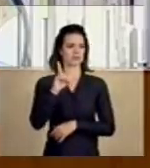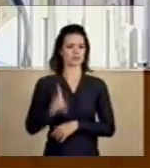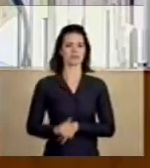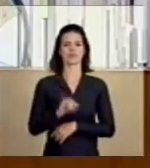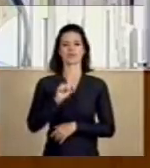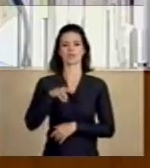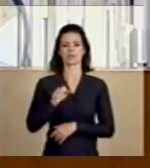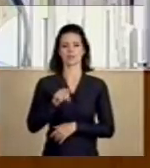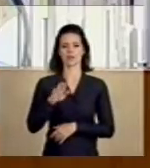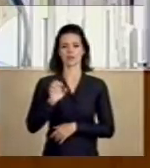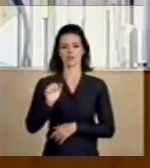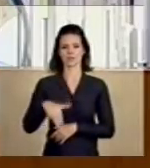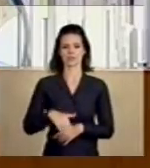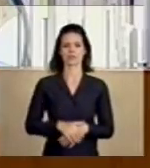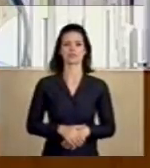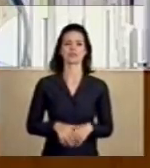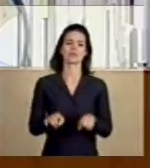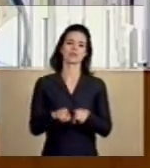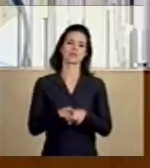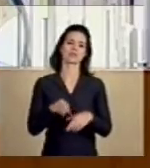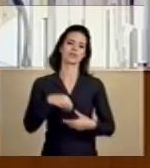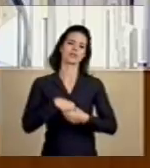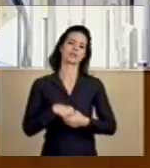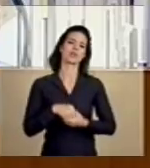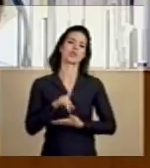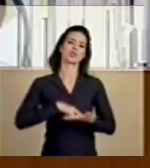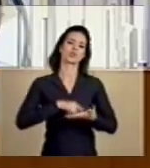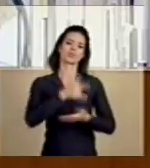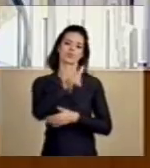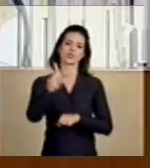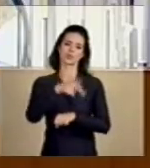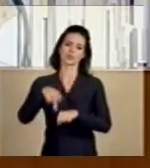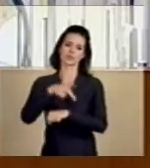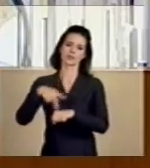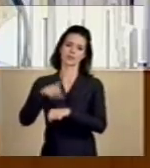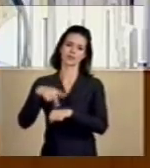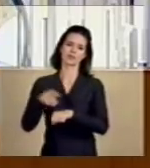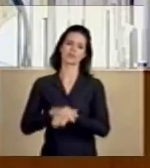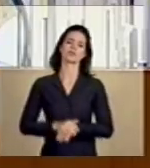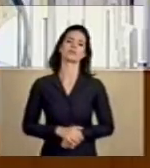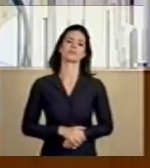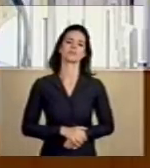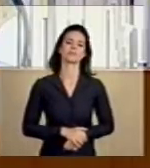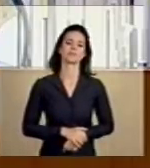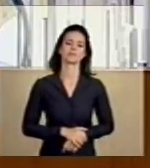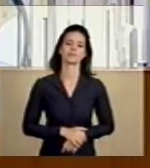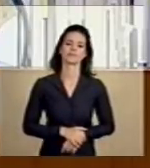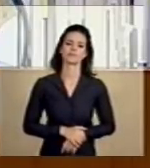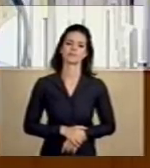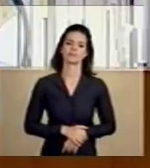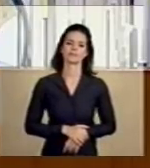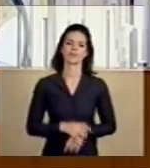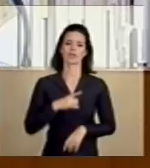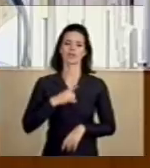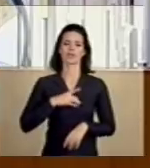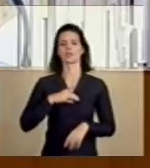como posto também nos documentos internacionais, especialmente o Pacto de San José da Costa Rica, que garante o